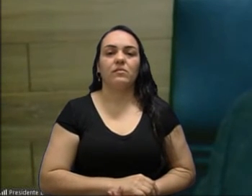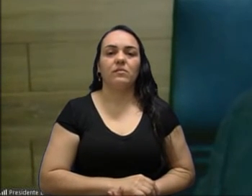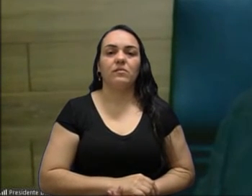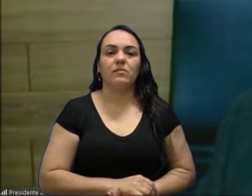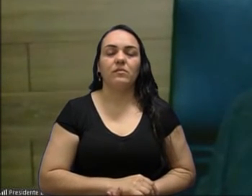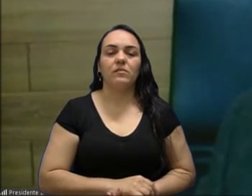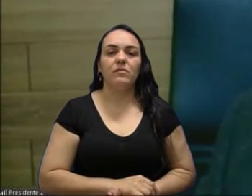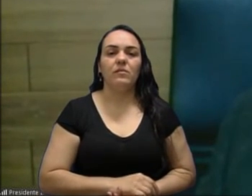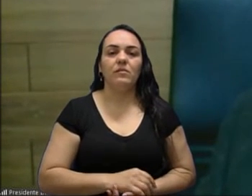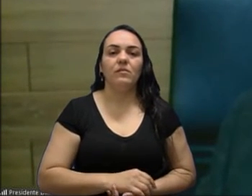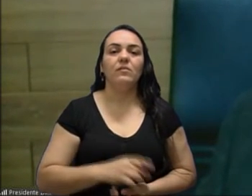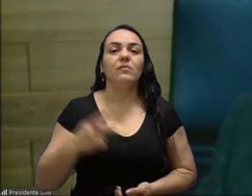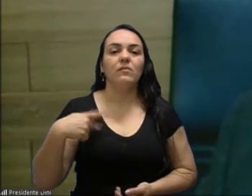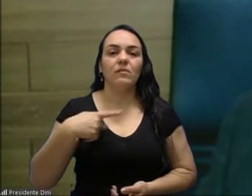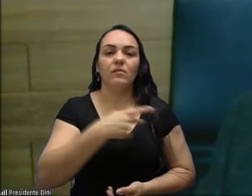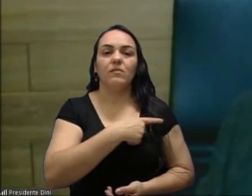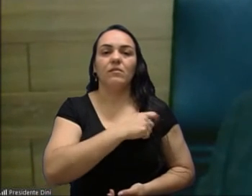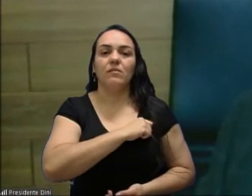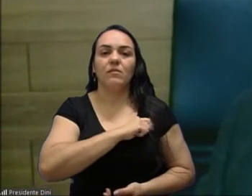tudo bem Apolo?